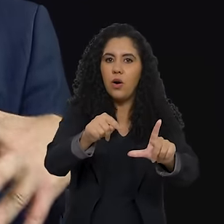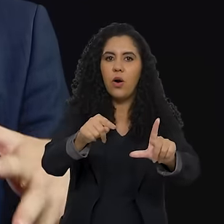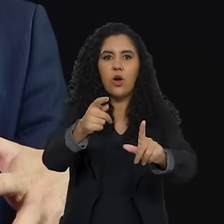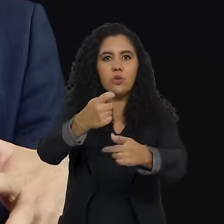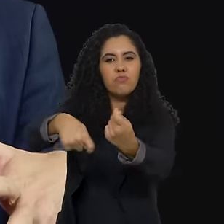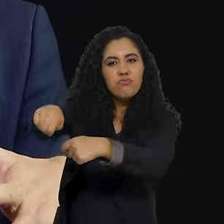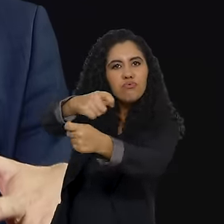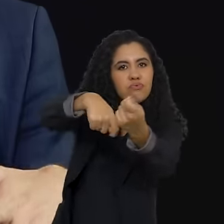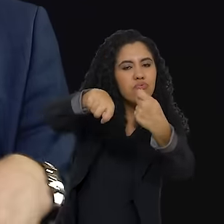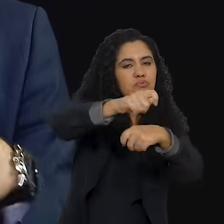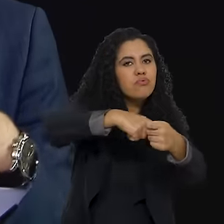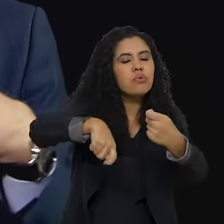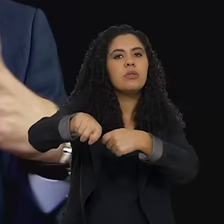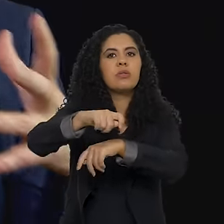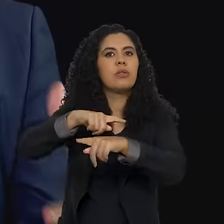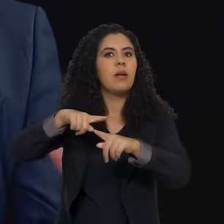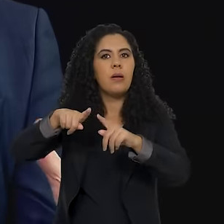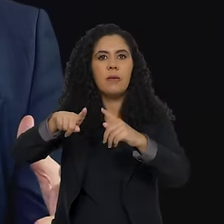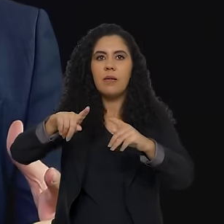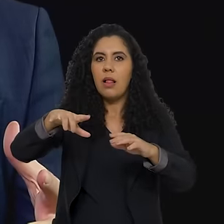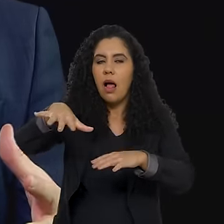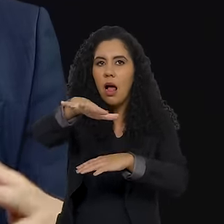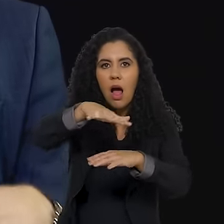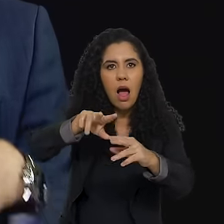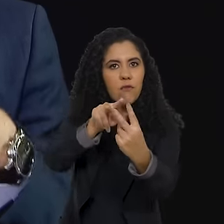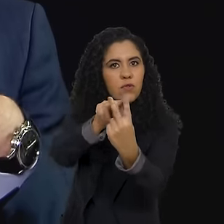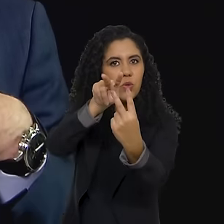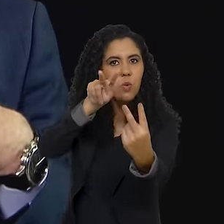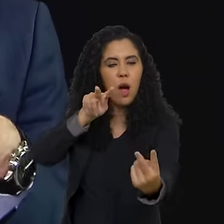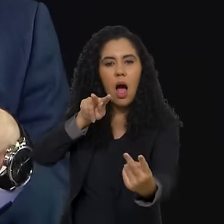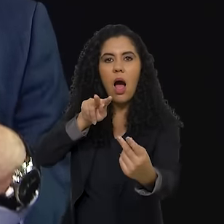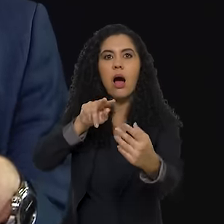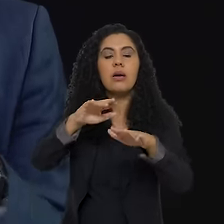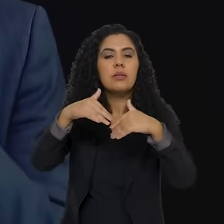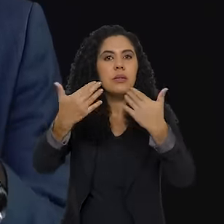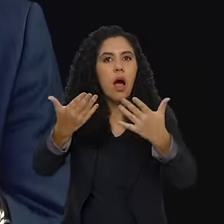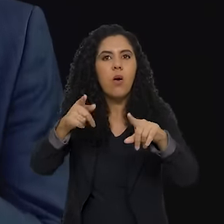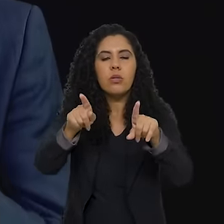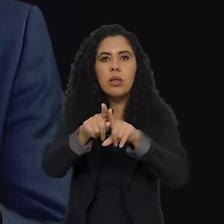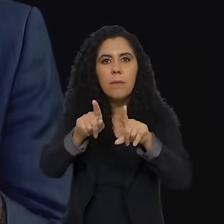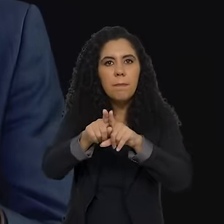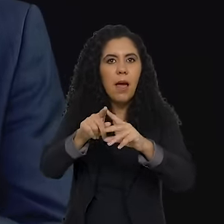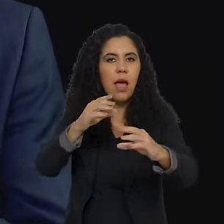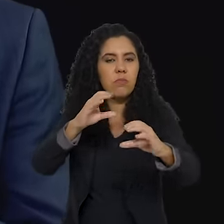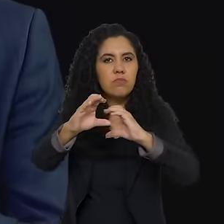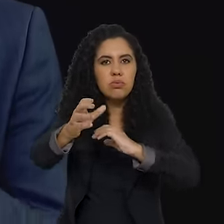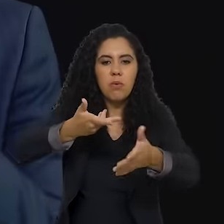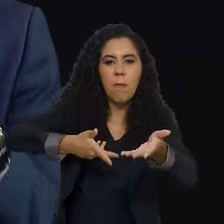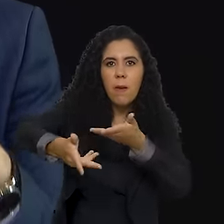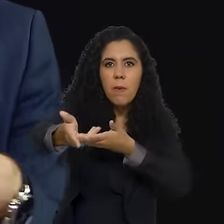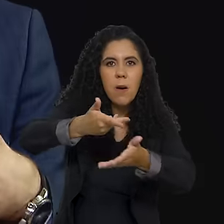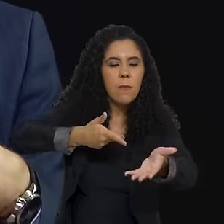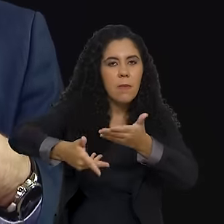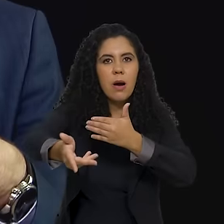Nas plataformas de comércio eletrônico, no mundo virtual. Então, essa comunicação